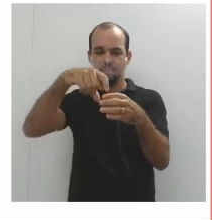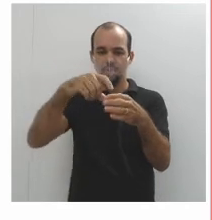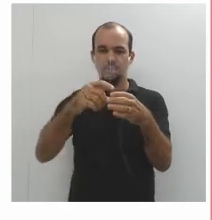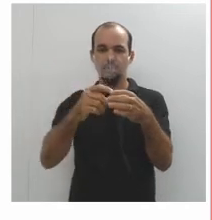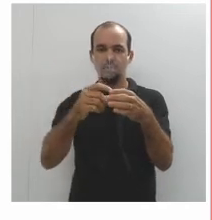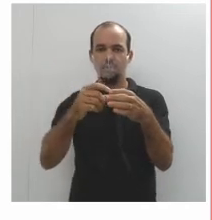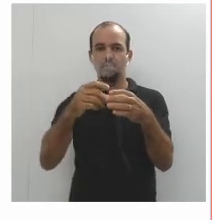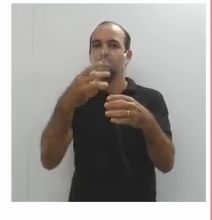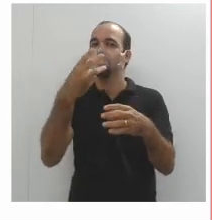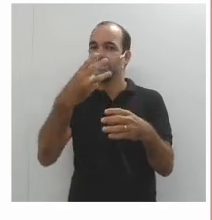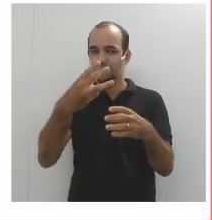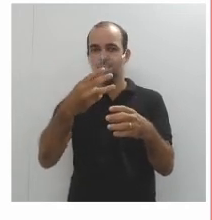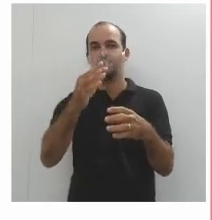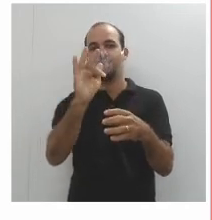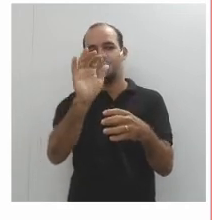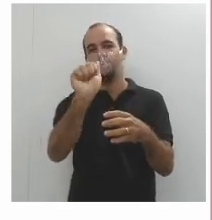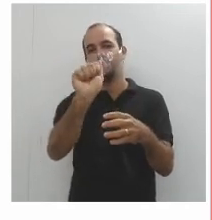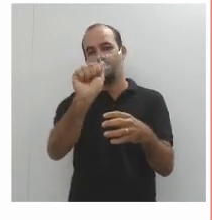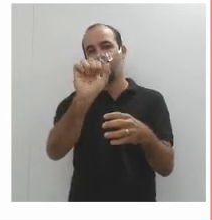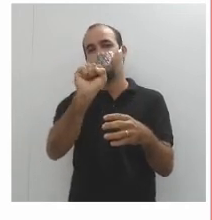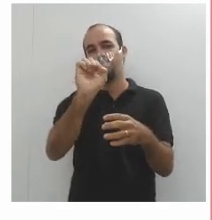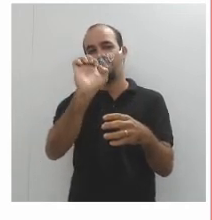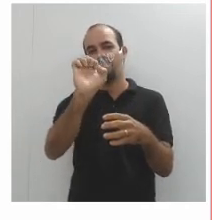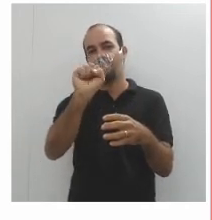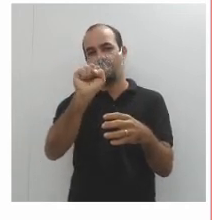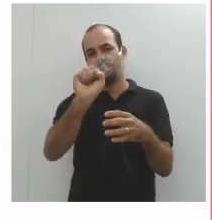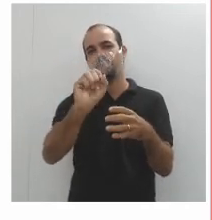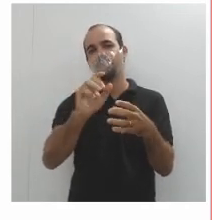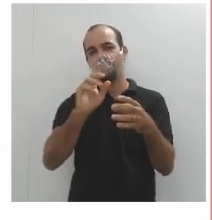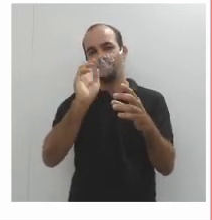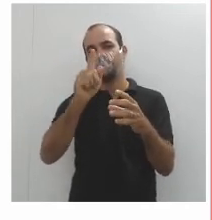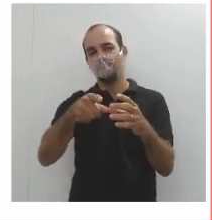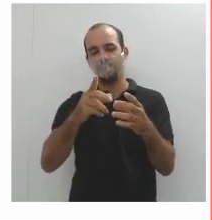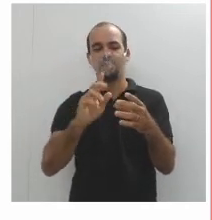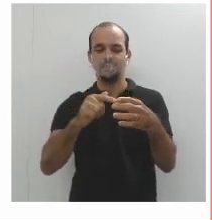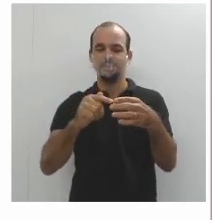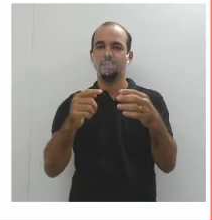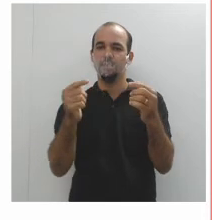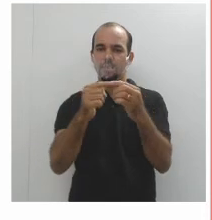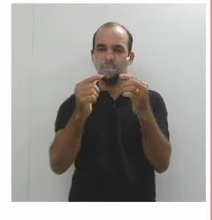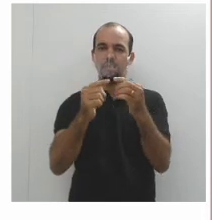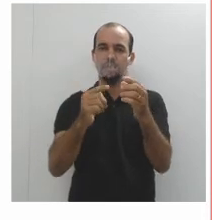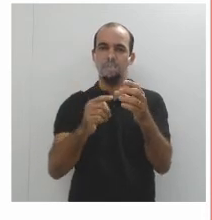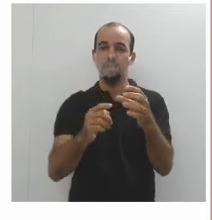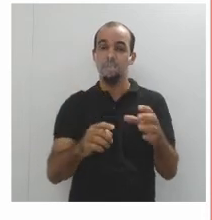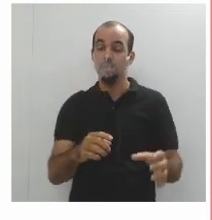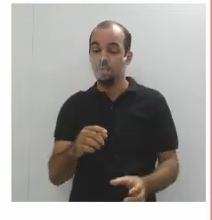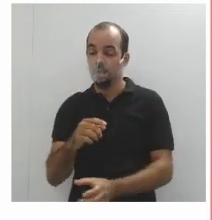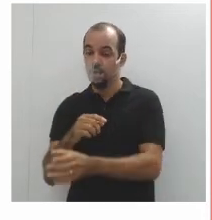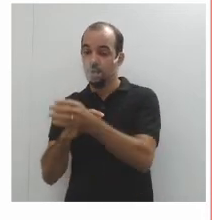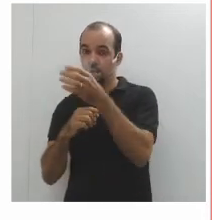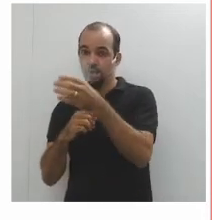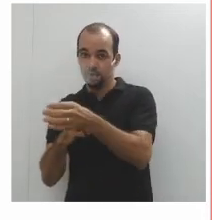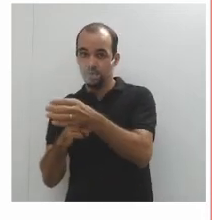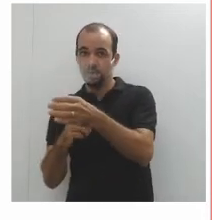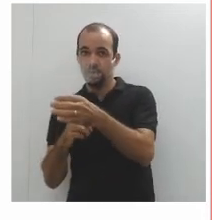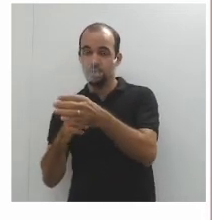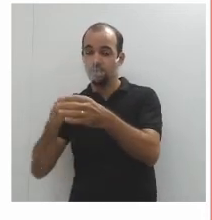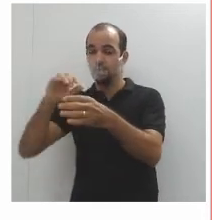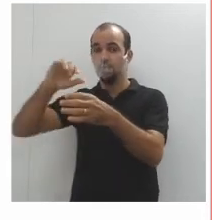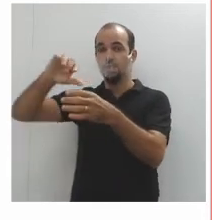3 fases. Ok? E lá, gente, a outra. Eu tenho óleo, gelo,